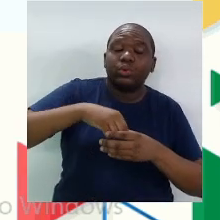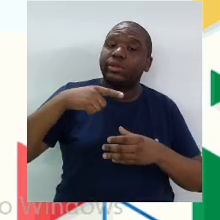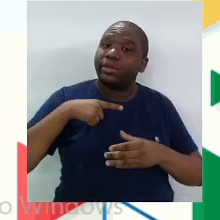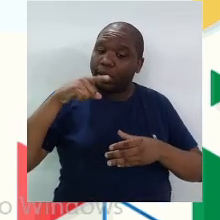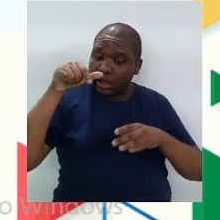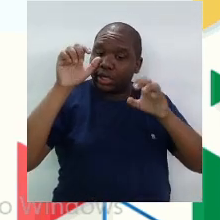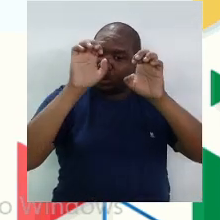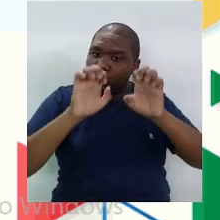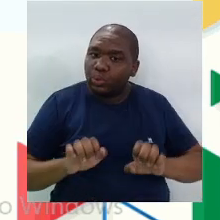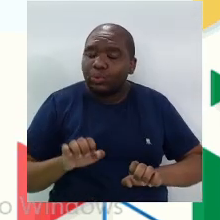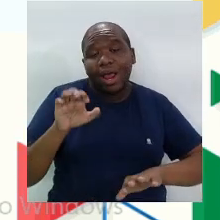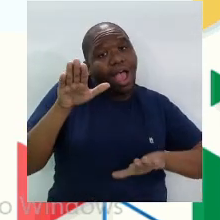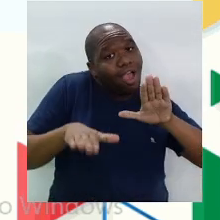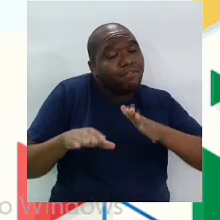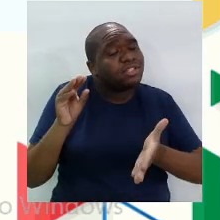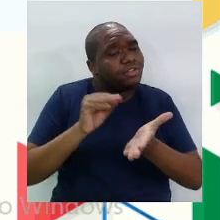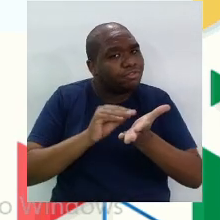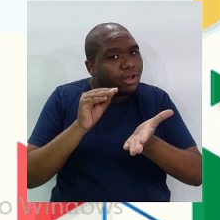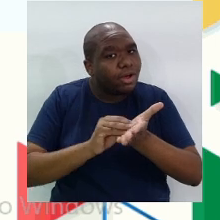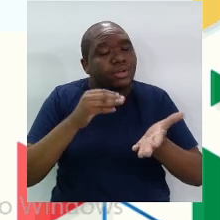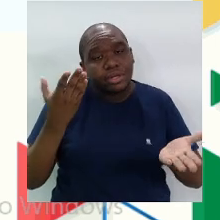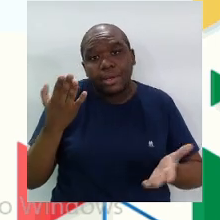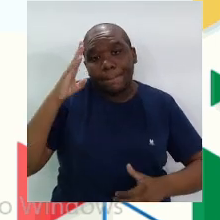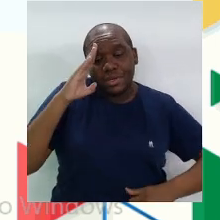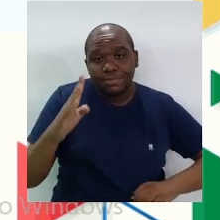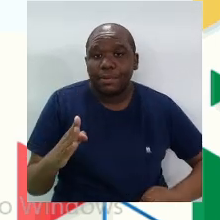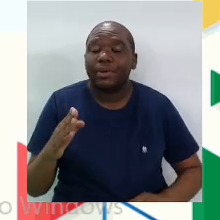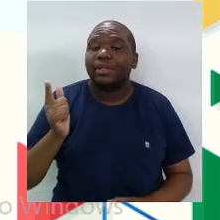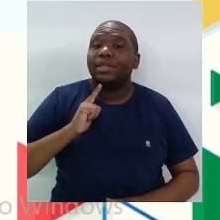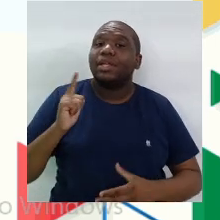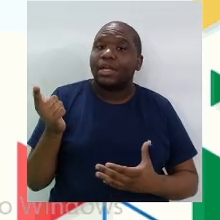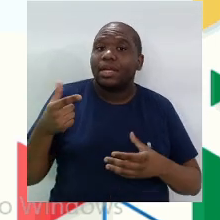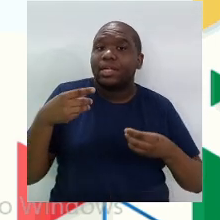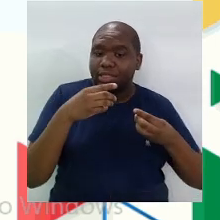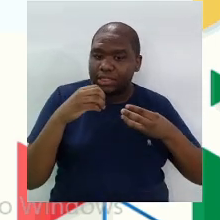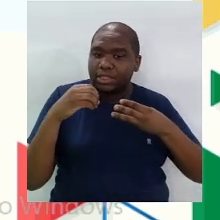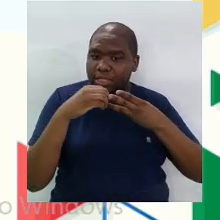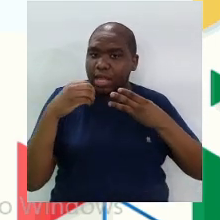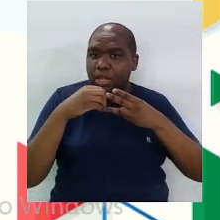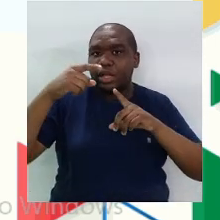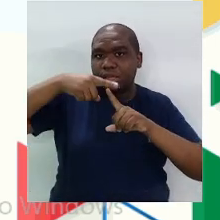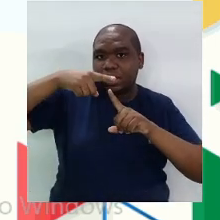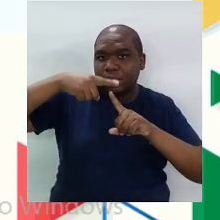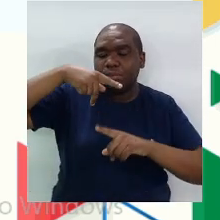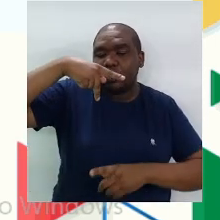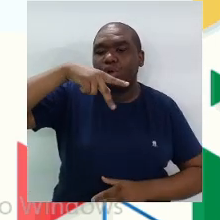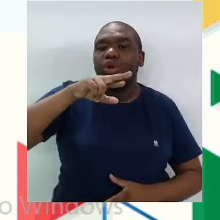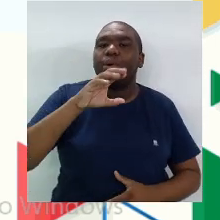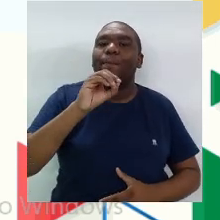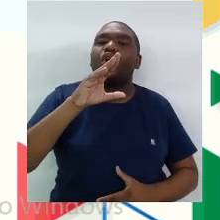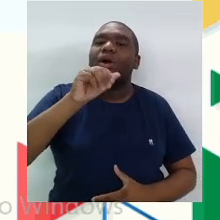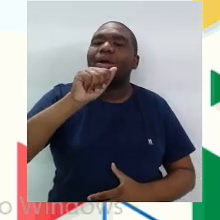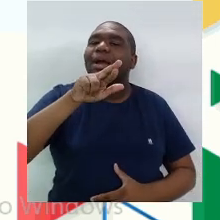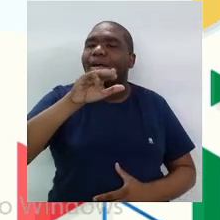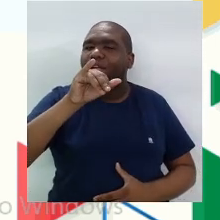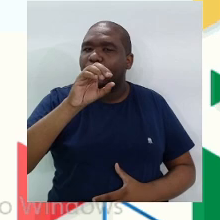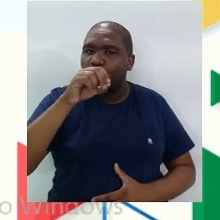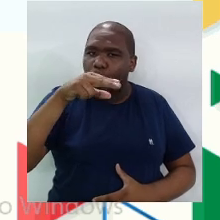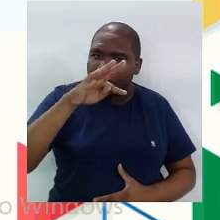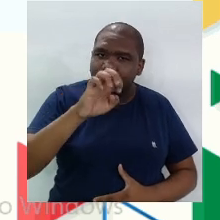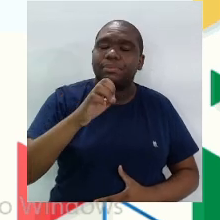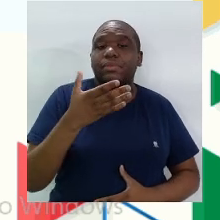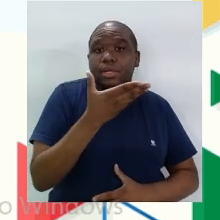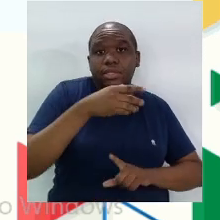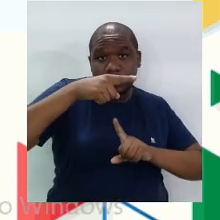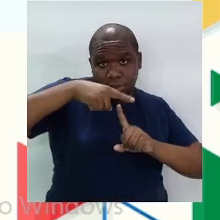estar ausente, principalmente nas células que é do tipo procarionte. Nesse tipo aí celular,